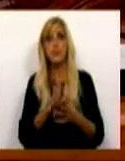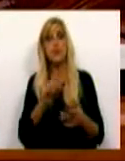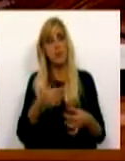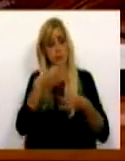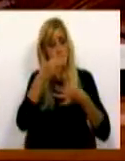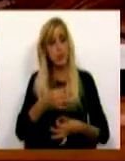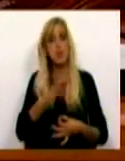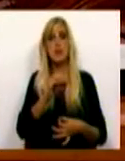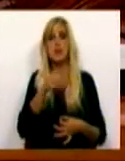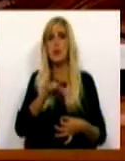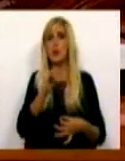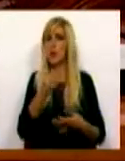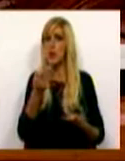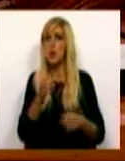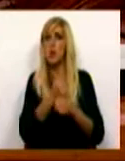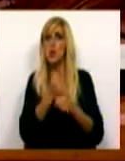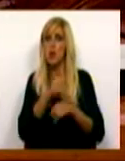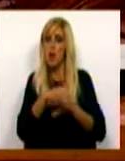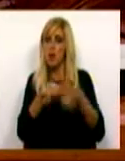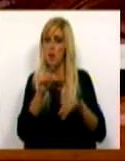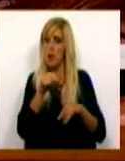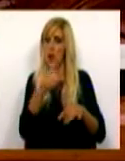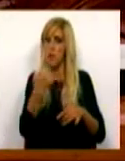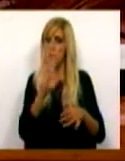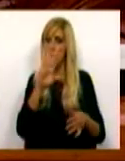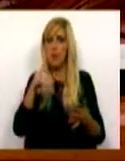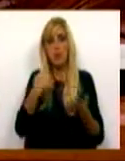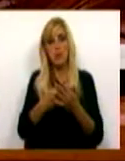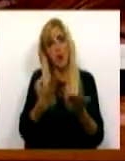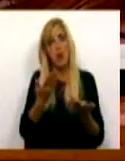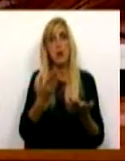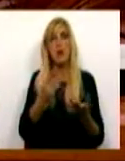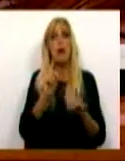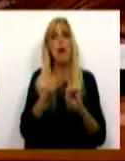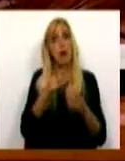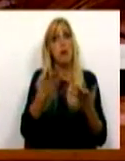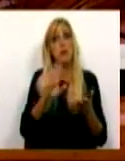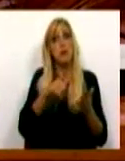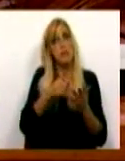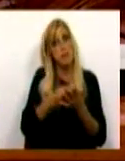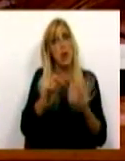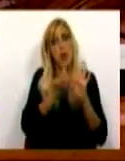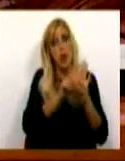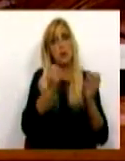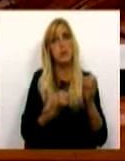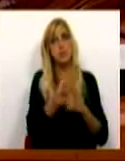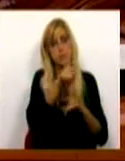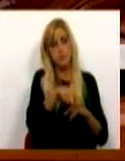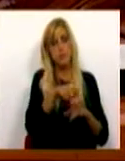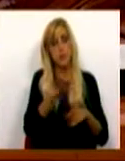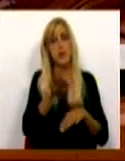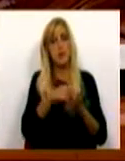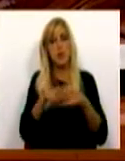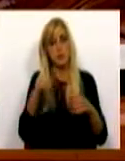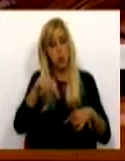as CPIs e o trabalho aí realizado que entendemos que estas devem ter consequências, em particular consequências legislativas. Foi o que fizemos e é isso que